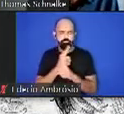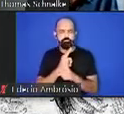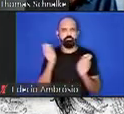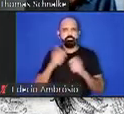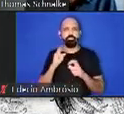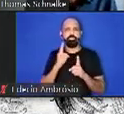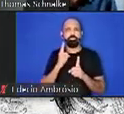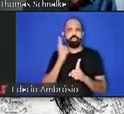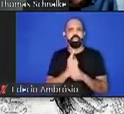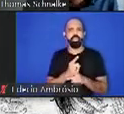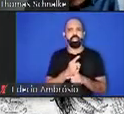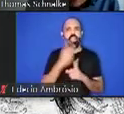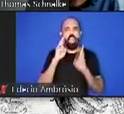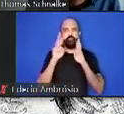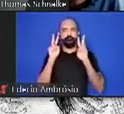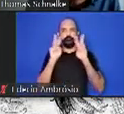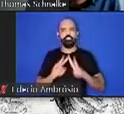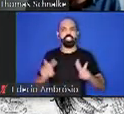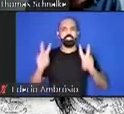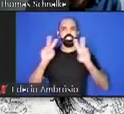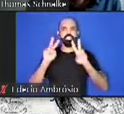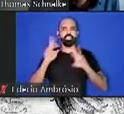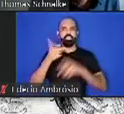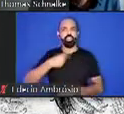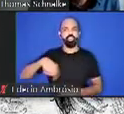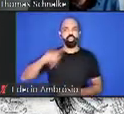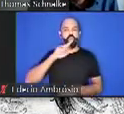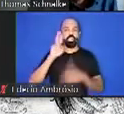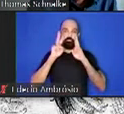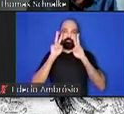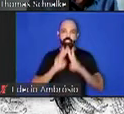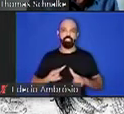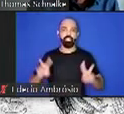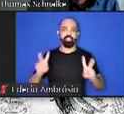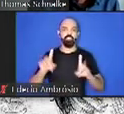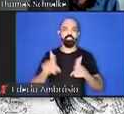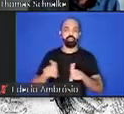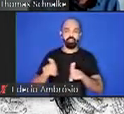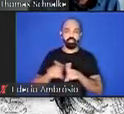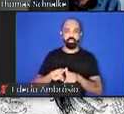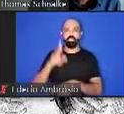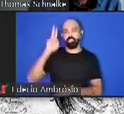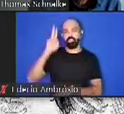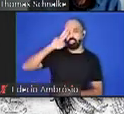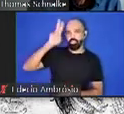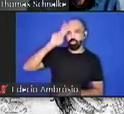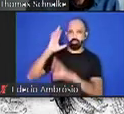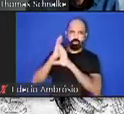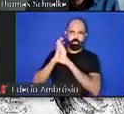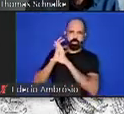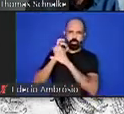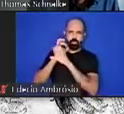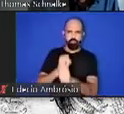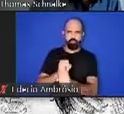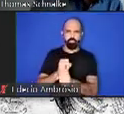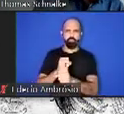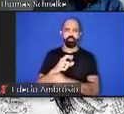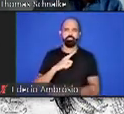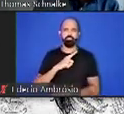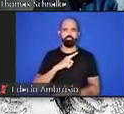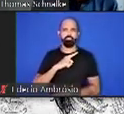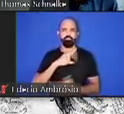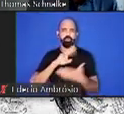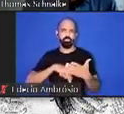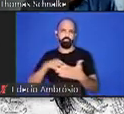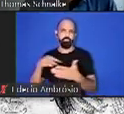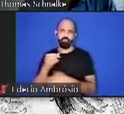a visão, a nossa visão e a visão histórica dos leitores. Por exemplo,